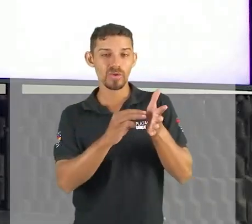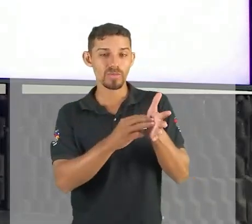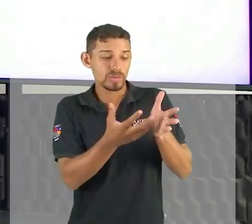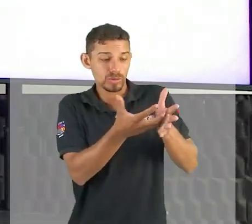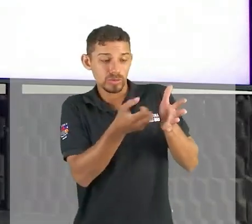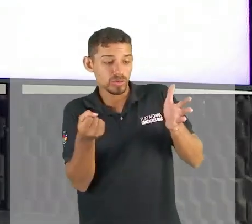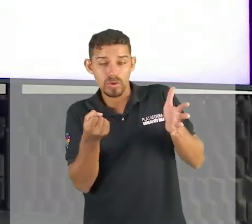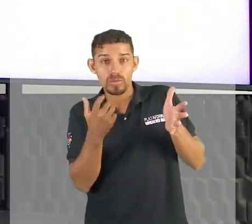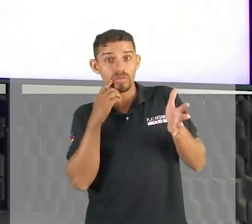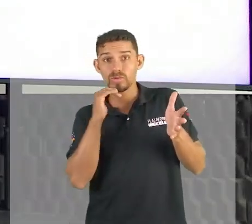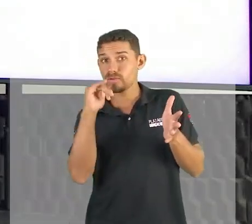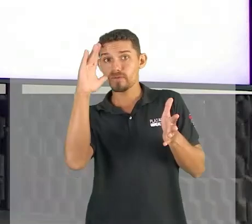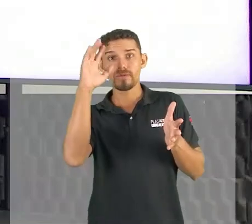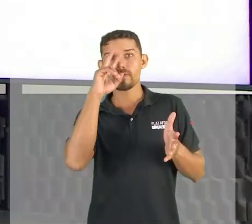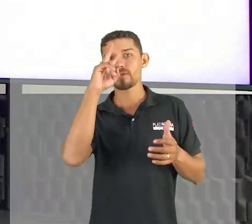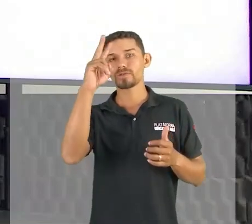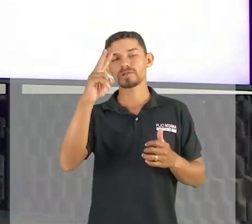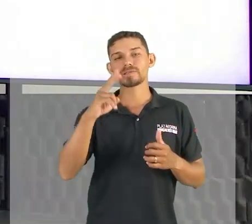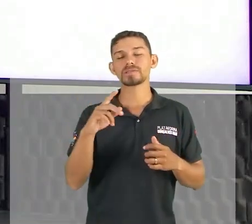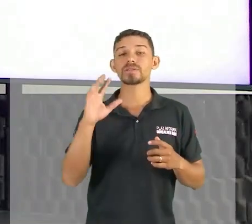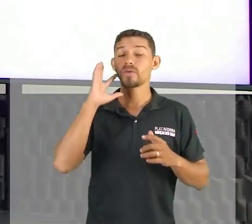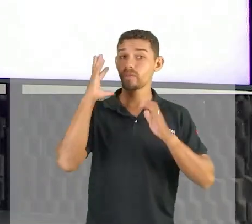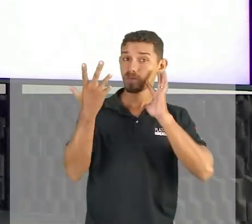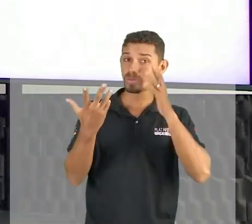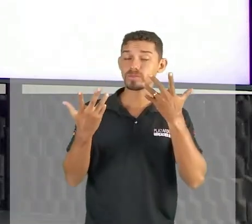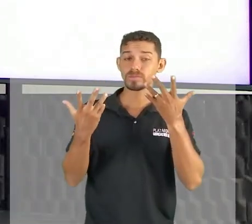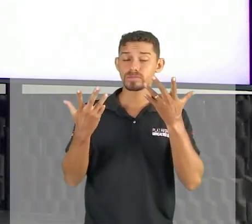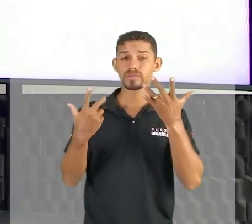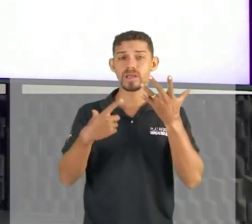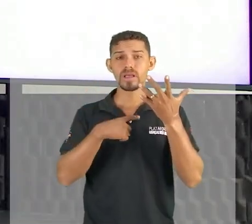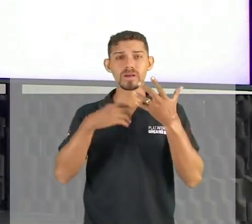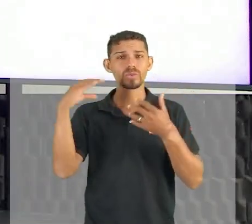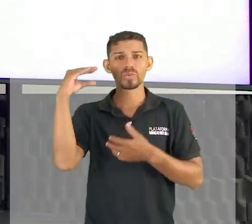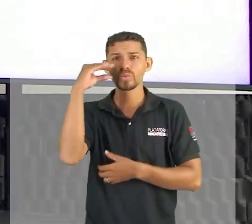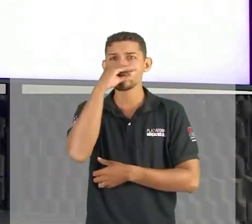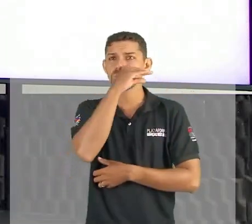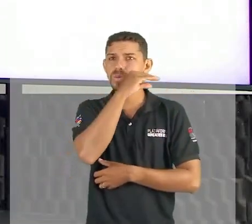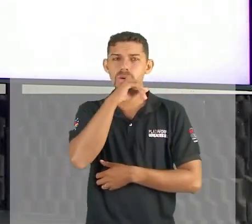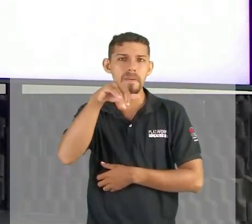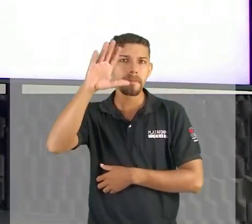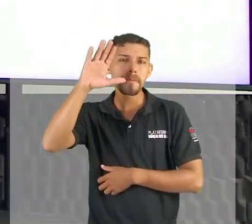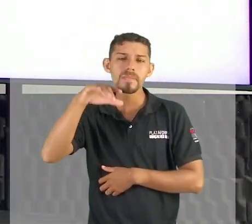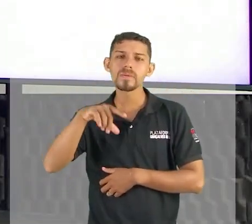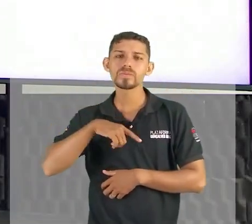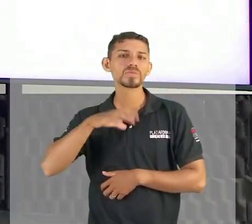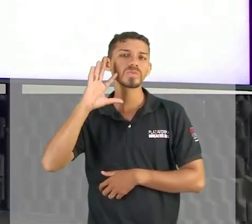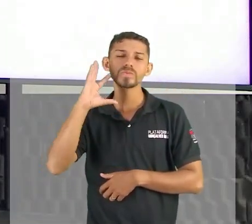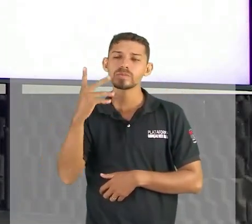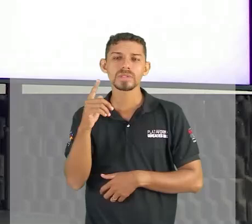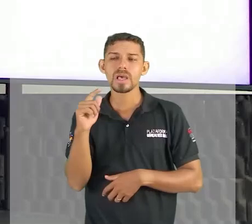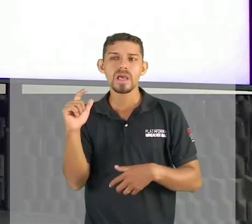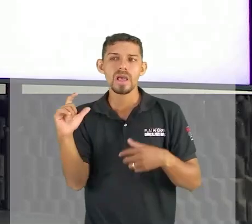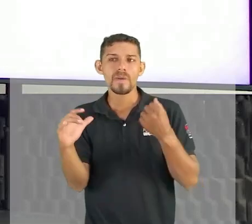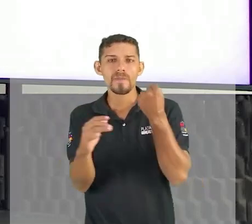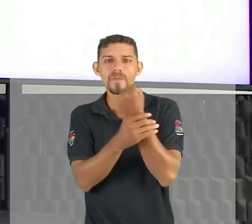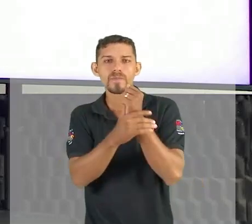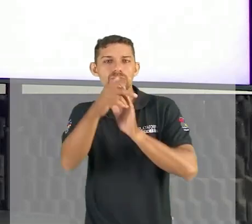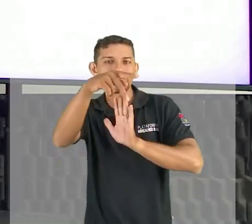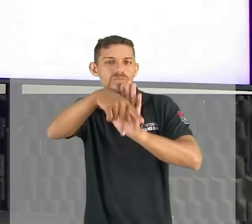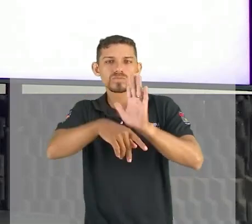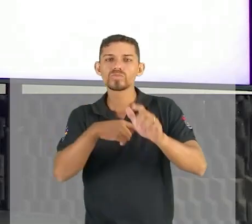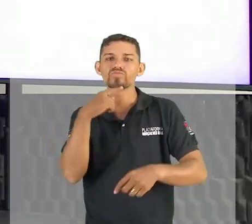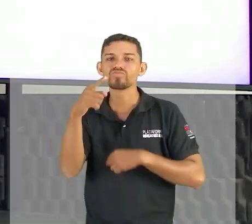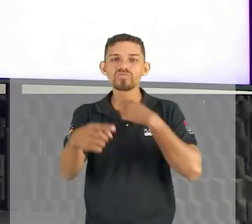corrente muito elevada isso causa um super aquecimento dos fios que não estão projetados